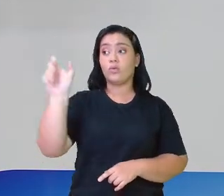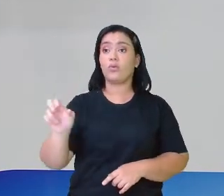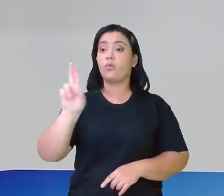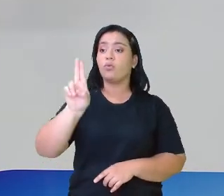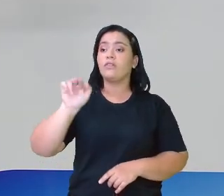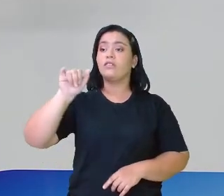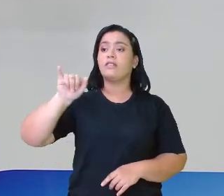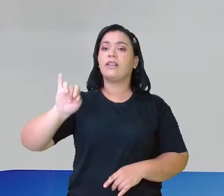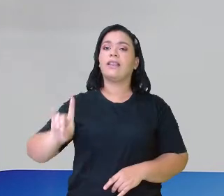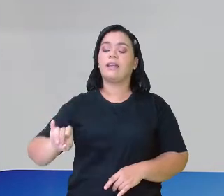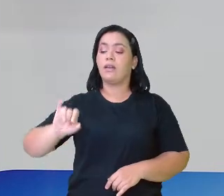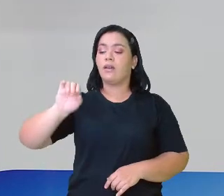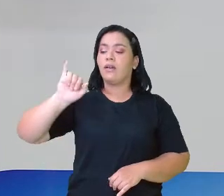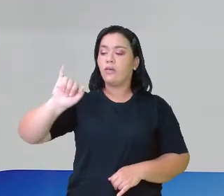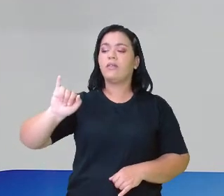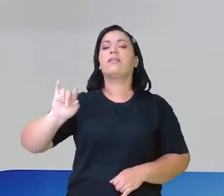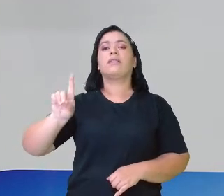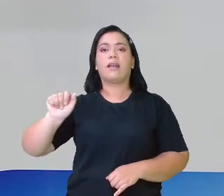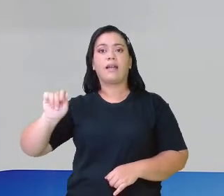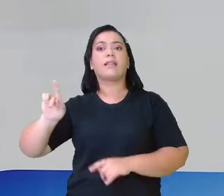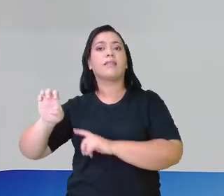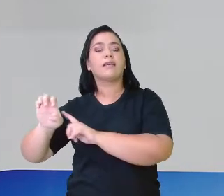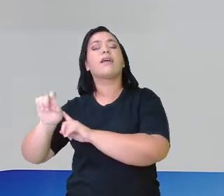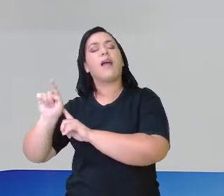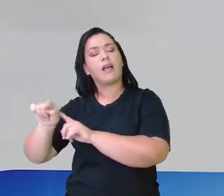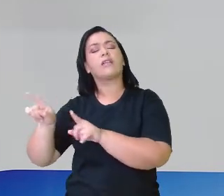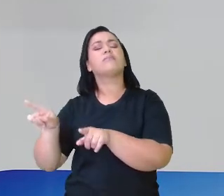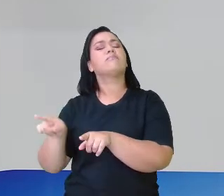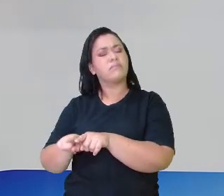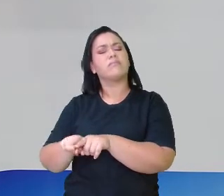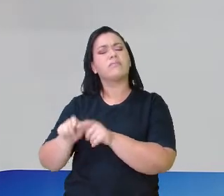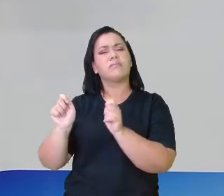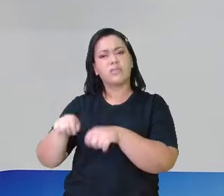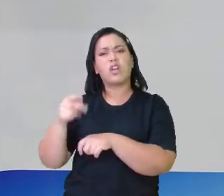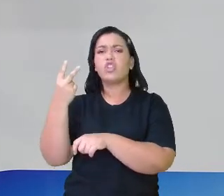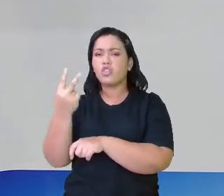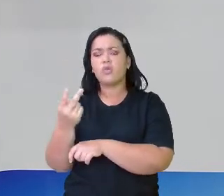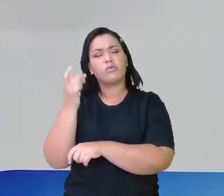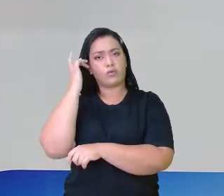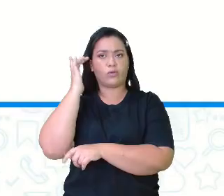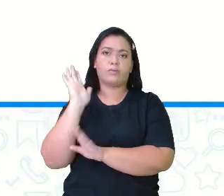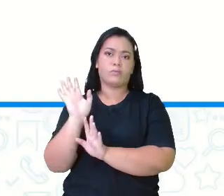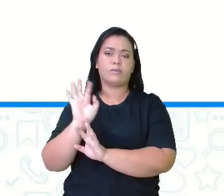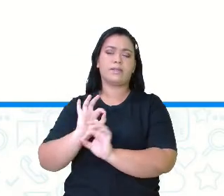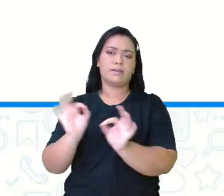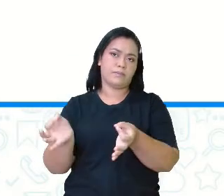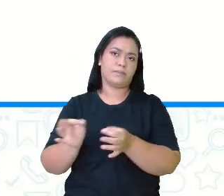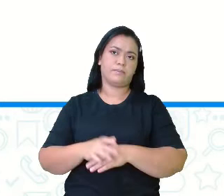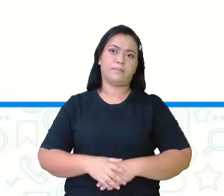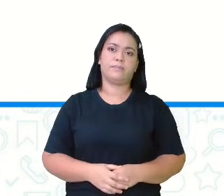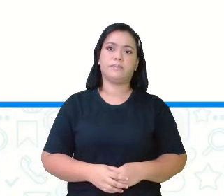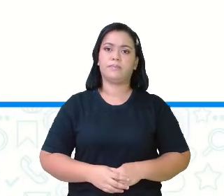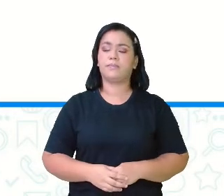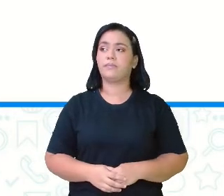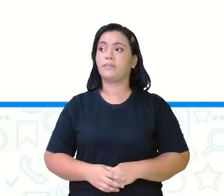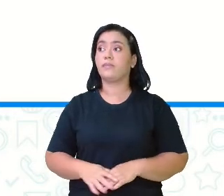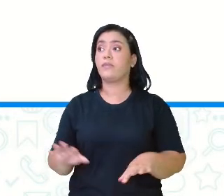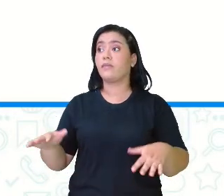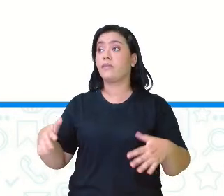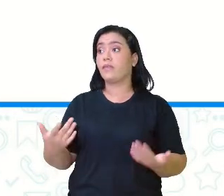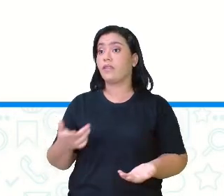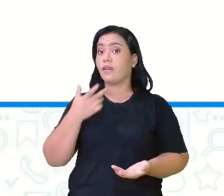unidade, ele vale aquilo mesmo. Então, o 2 na unidade, ele vale 2. Aí, ó, se a gente